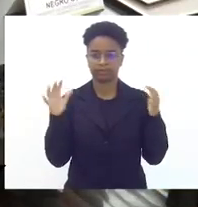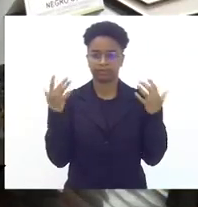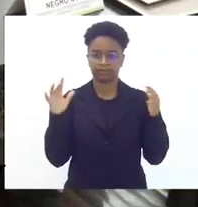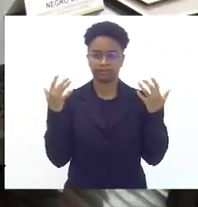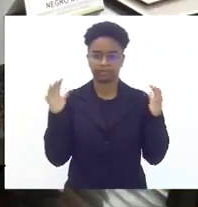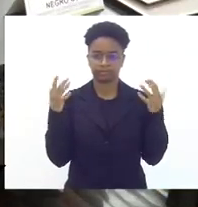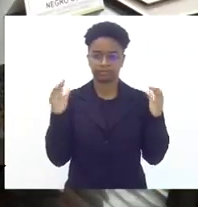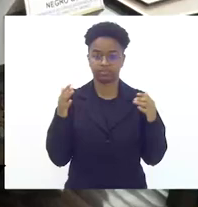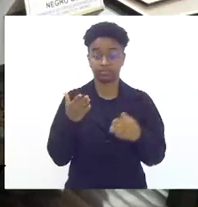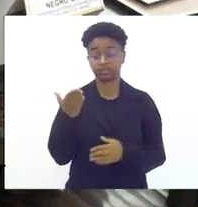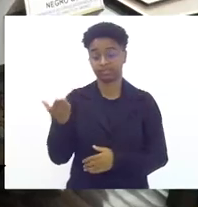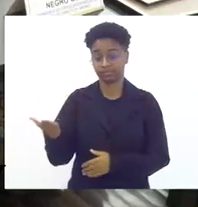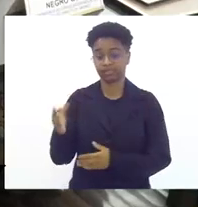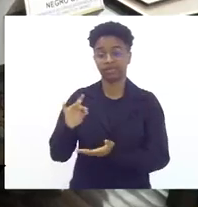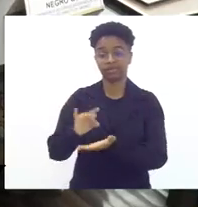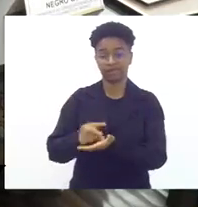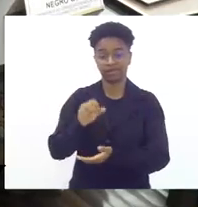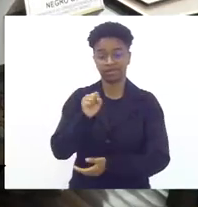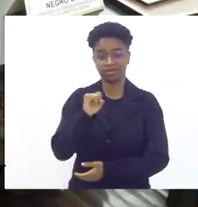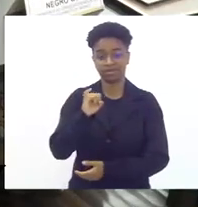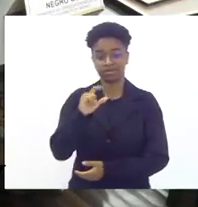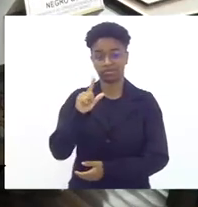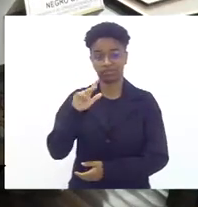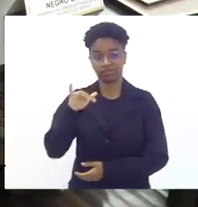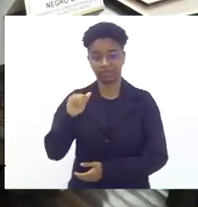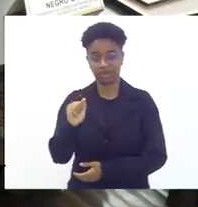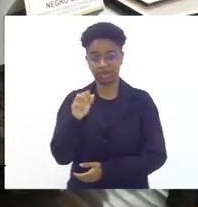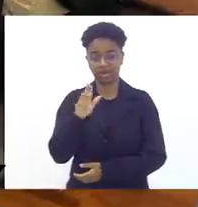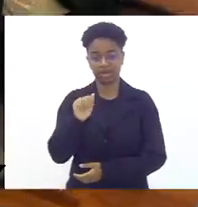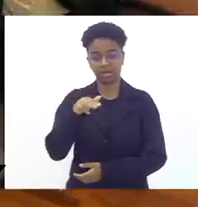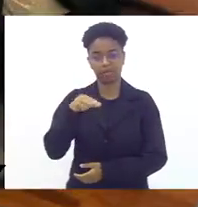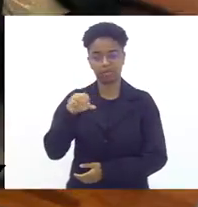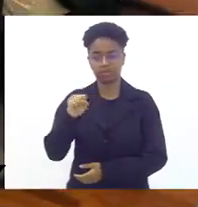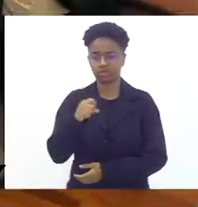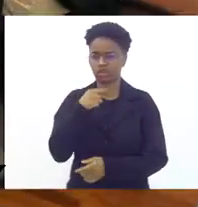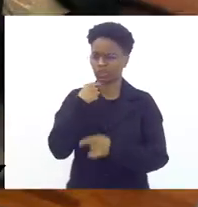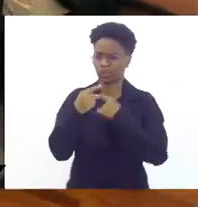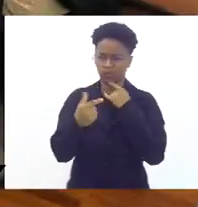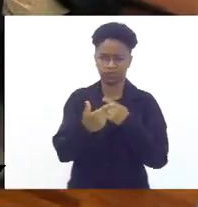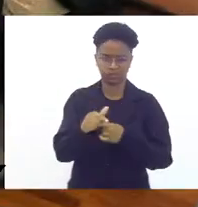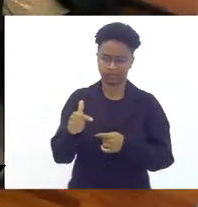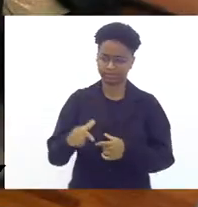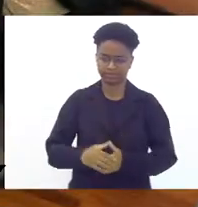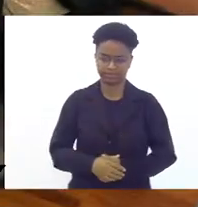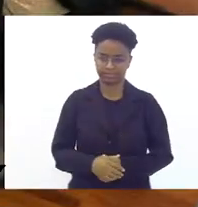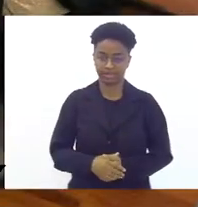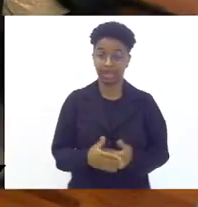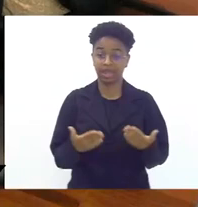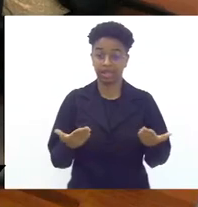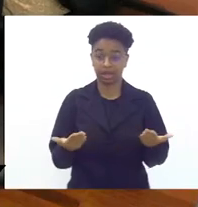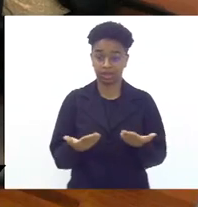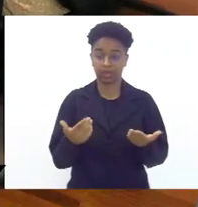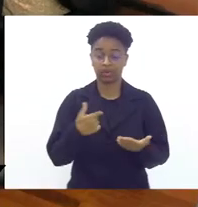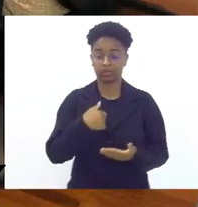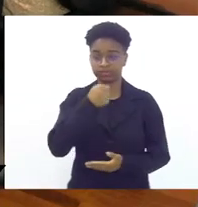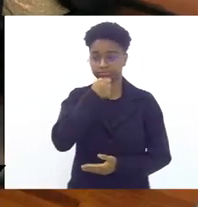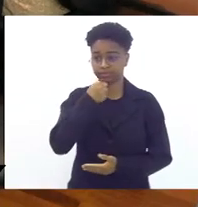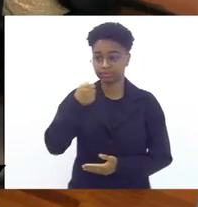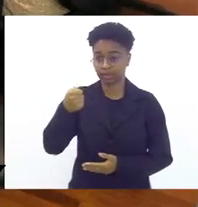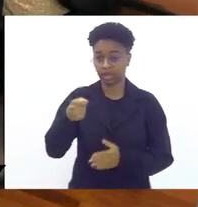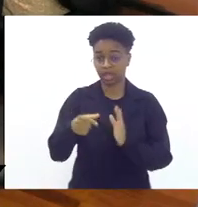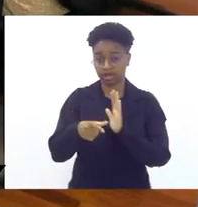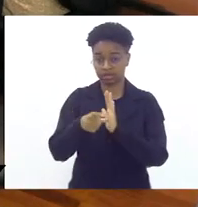Essa é a verdadeira Silvia Ramos sem sombra de dúvida eu queria passar aqui a palavra antes